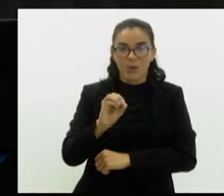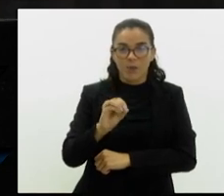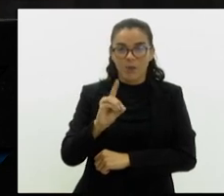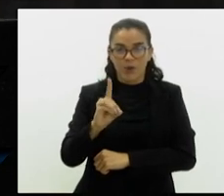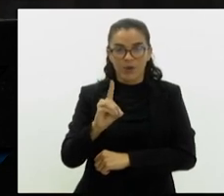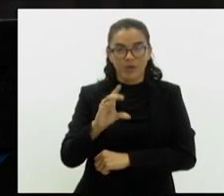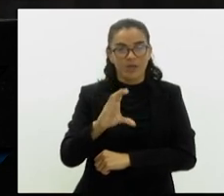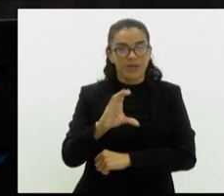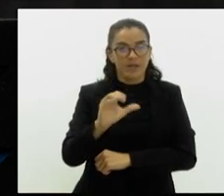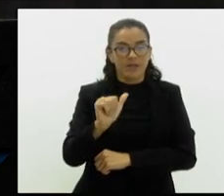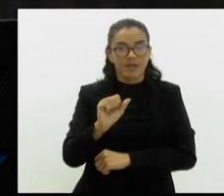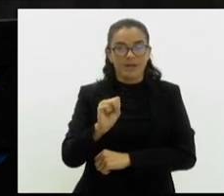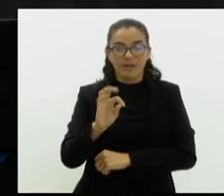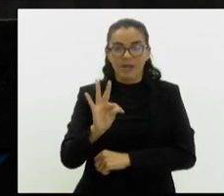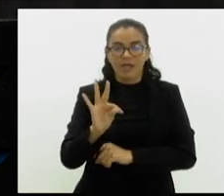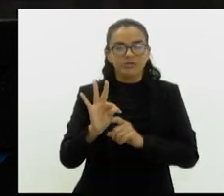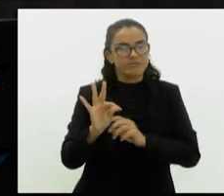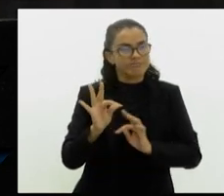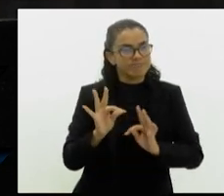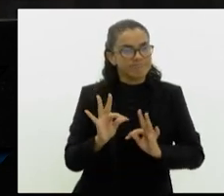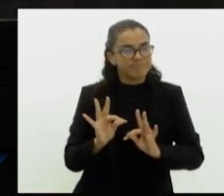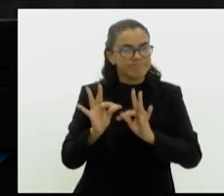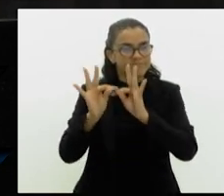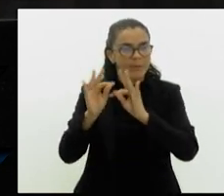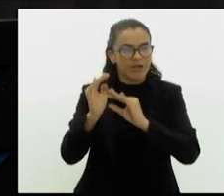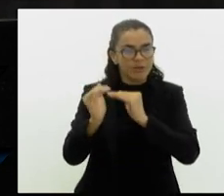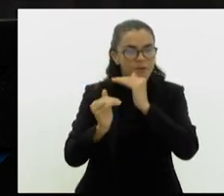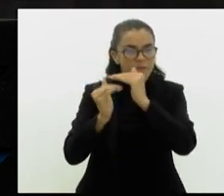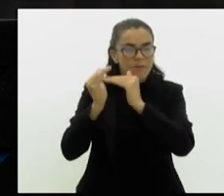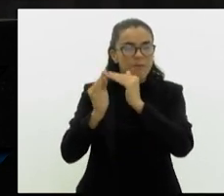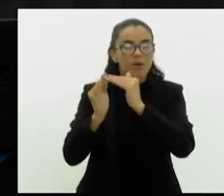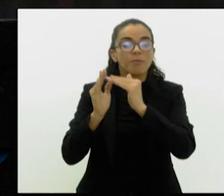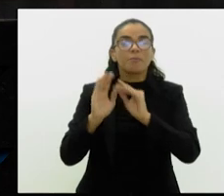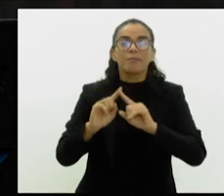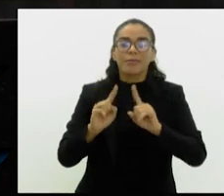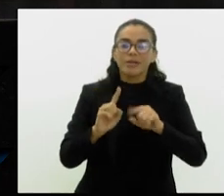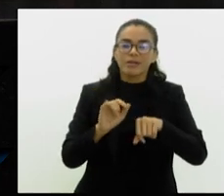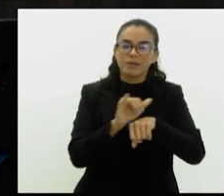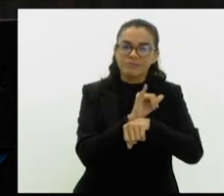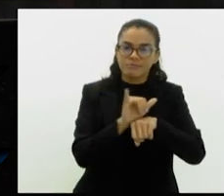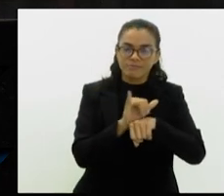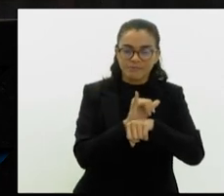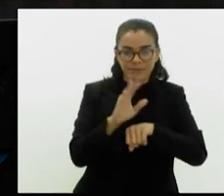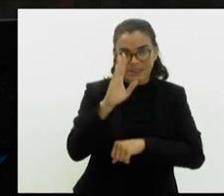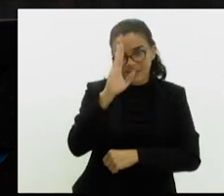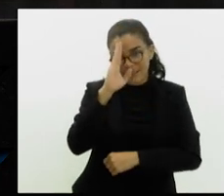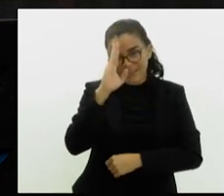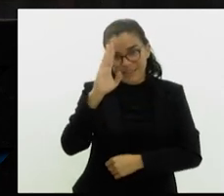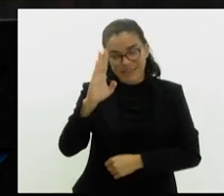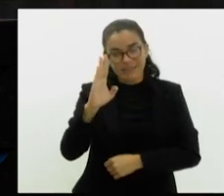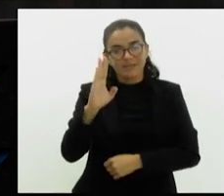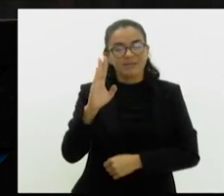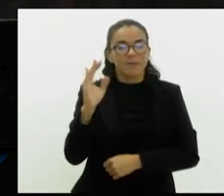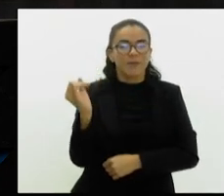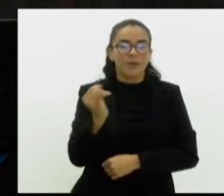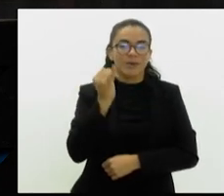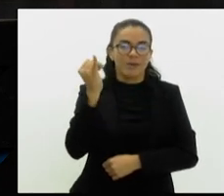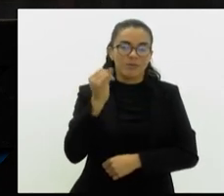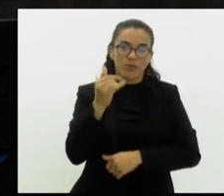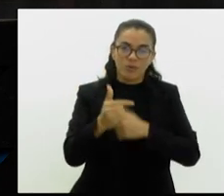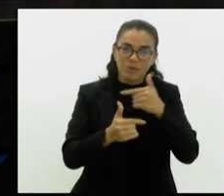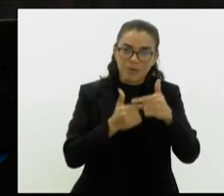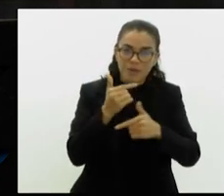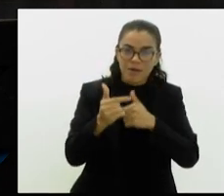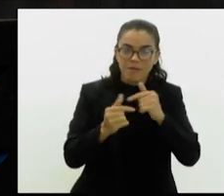eh de tecnologia avançada mas que é um instrumento fundamental para os trabalhos das